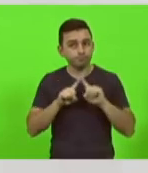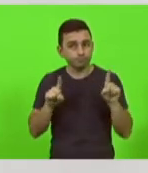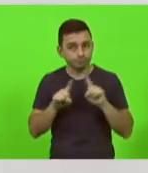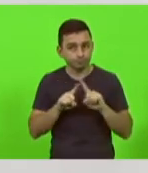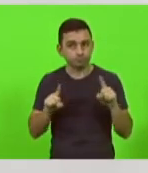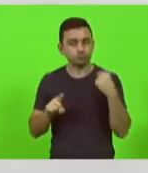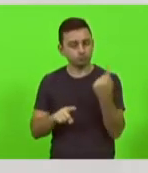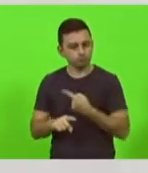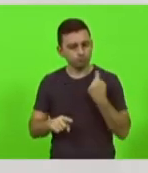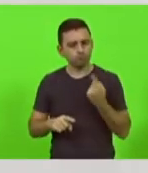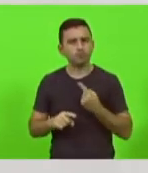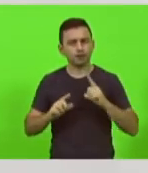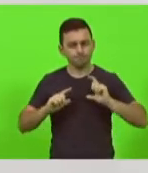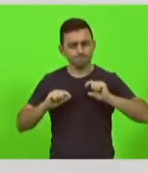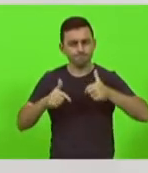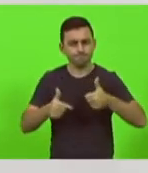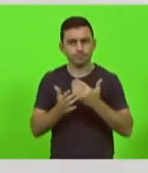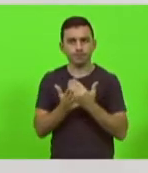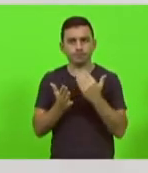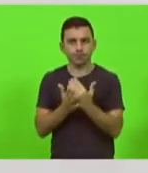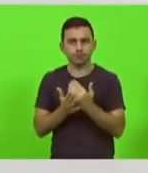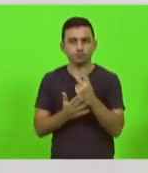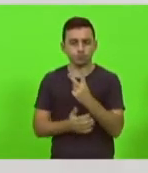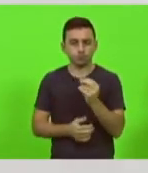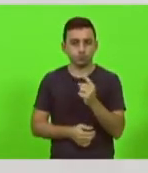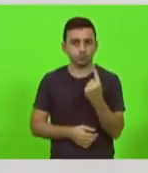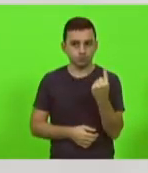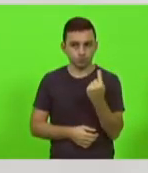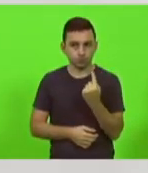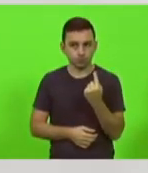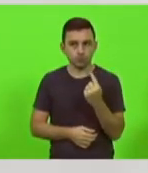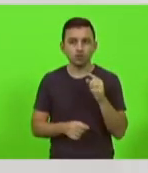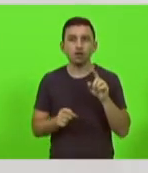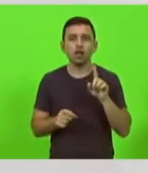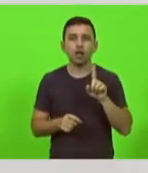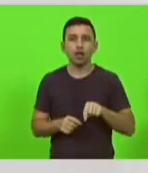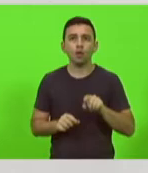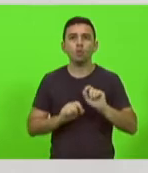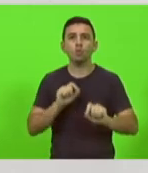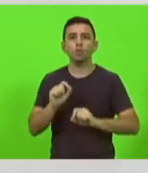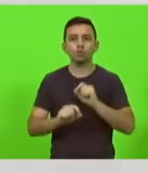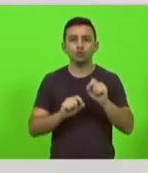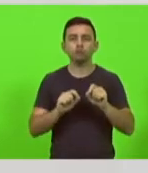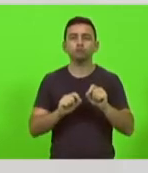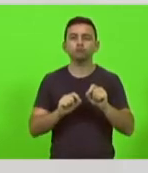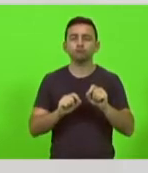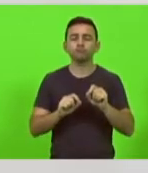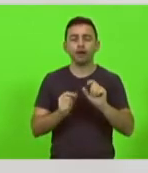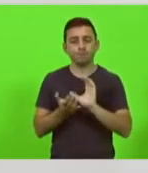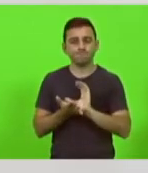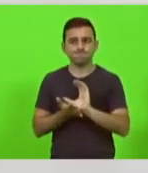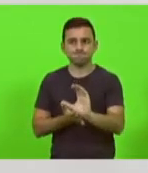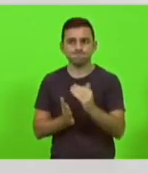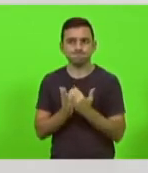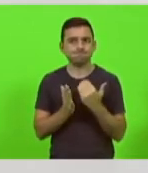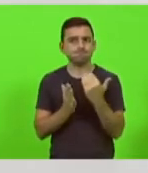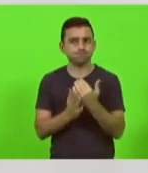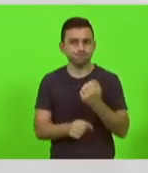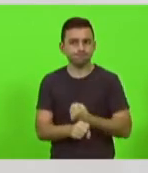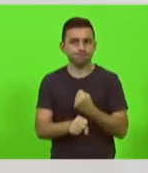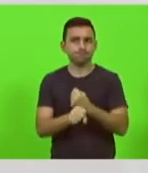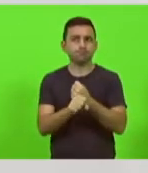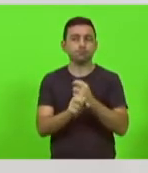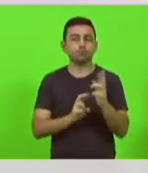fizemos um movimento inédito em 2021 também. Asseguramos o repasse de recursos para obras nas rodovias